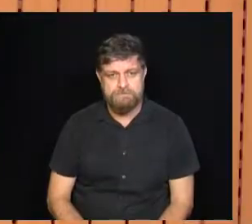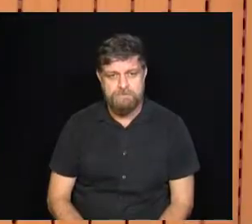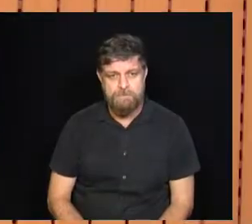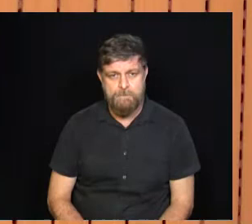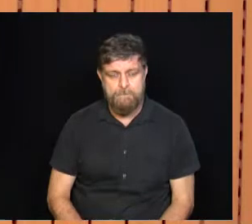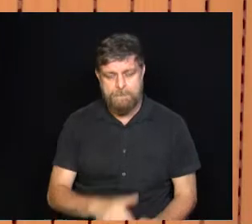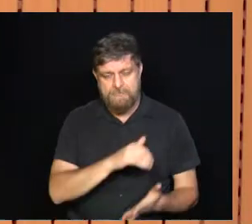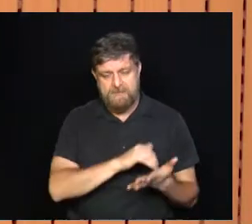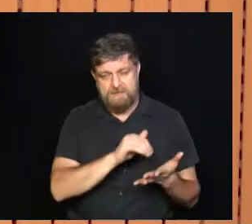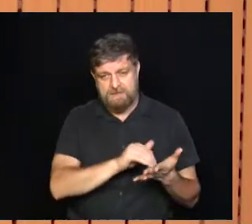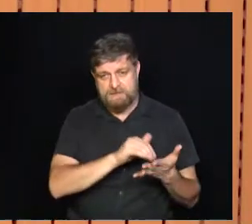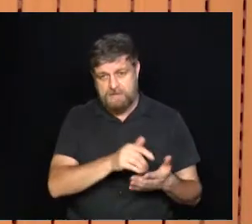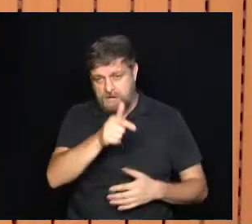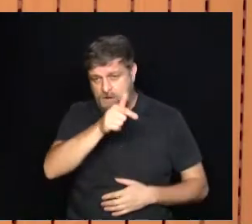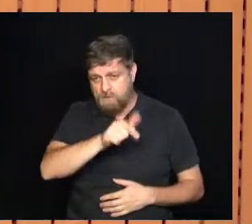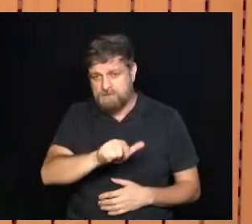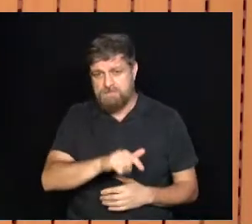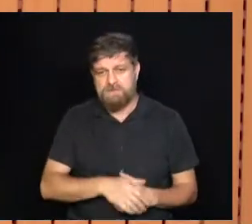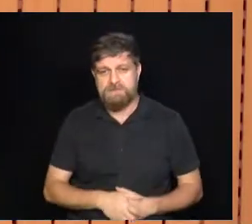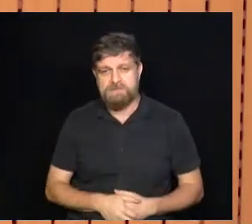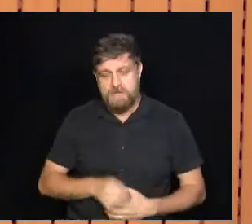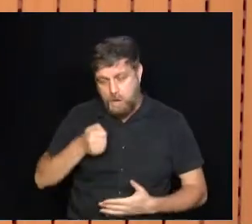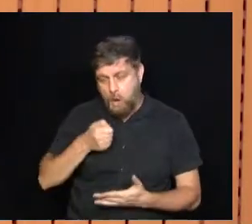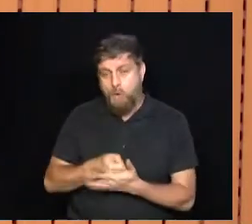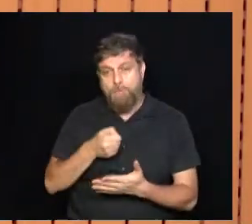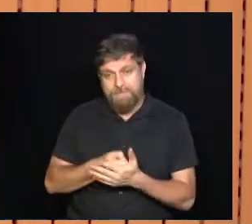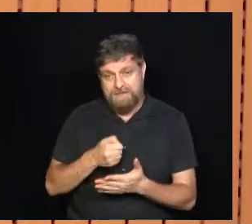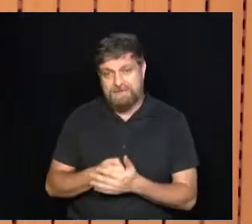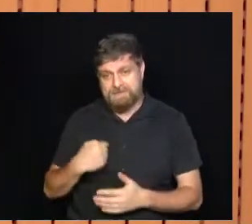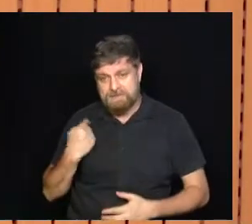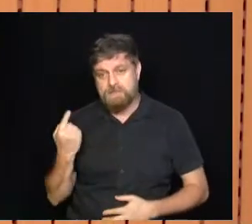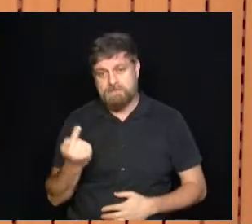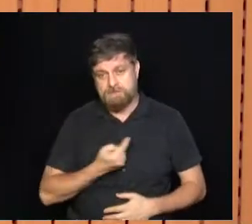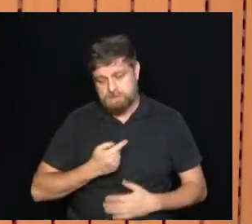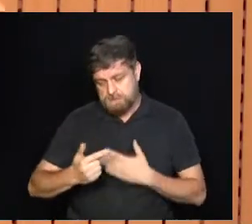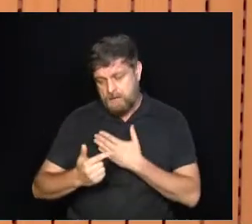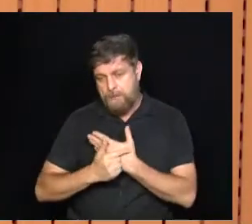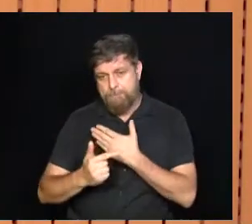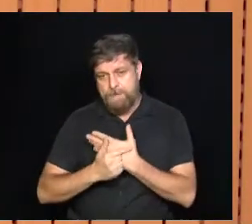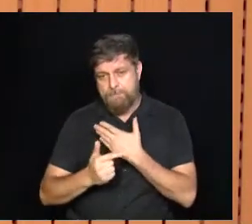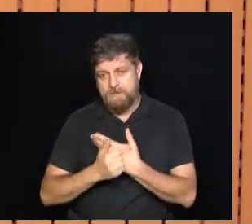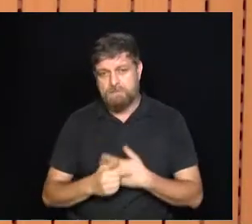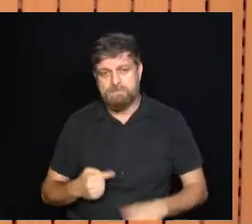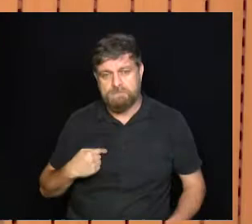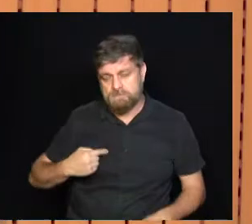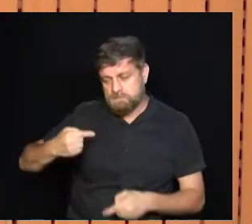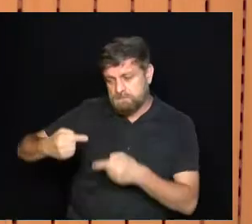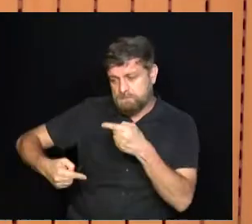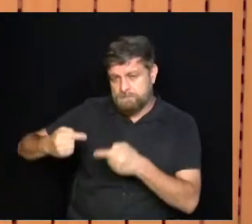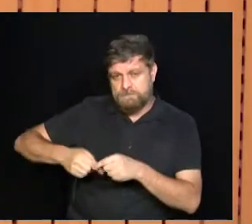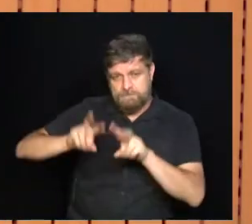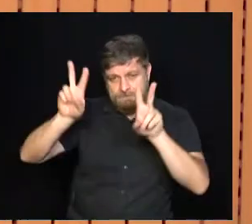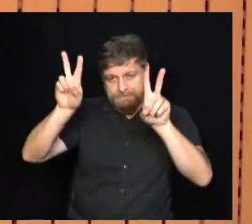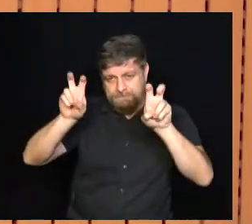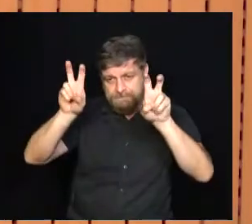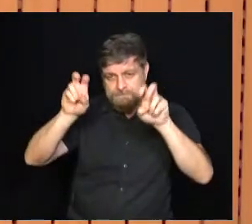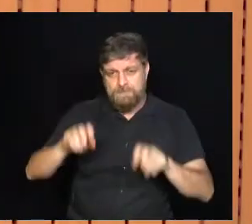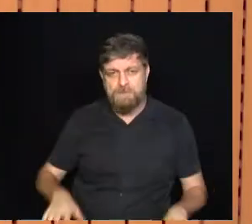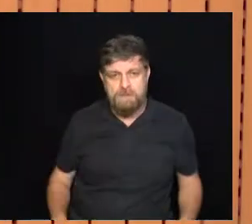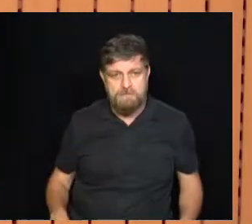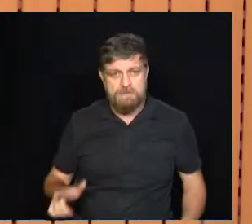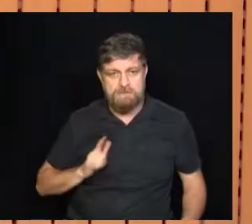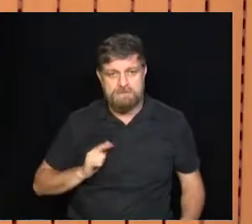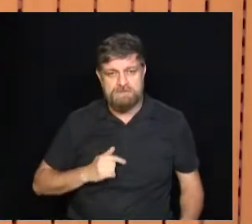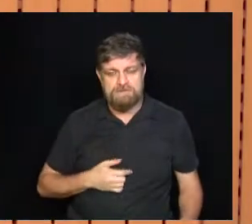Secretária, mais uma vez, né, isso é uma obrigação que a gente possa fazer. E quando a gente discutiu esse assunto, né, no evento, eu acabei